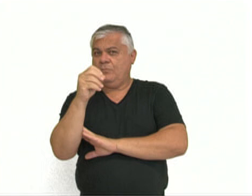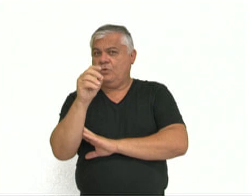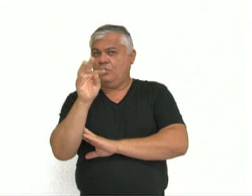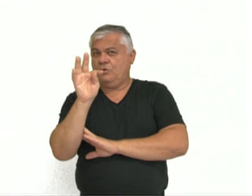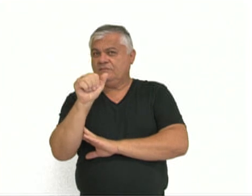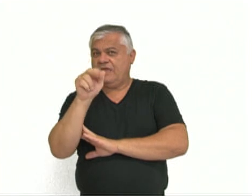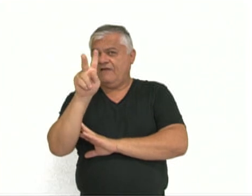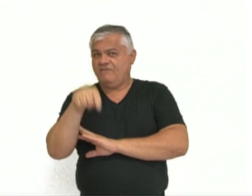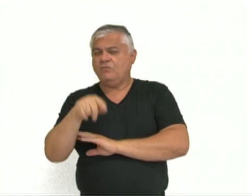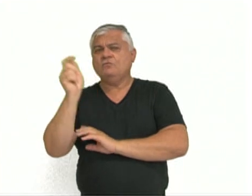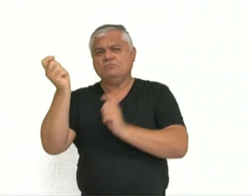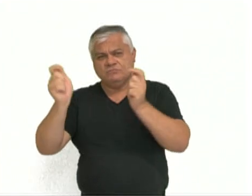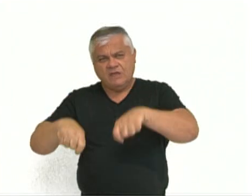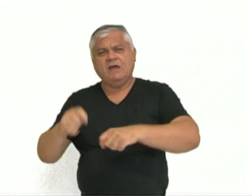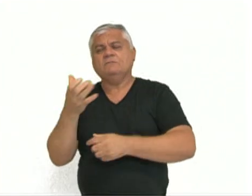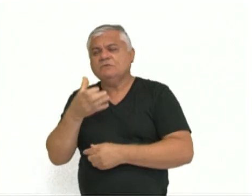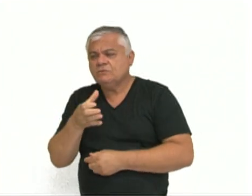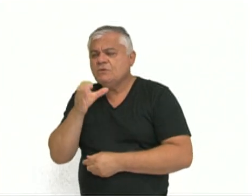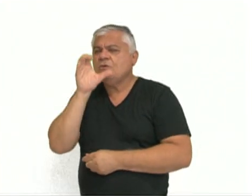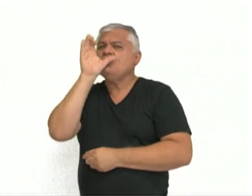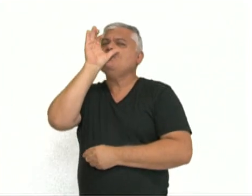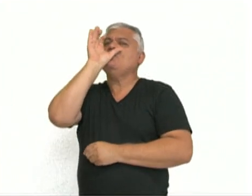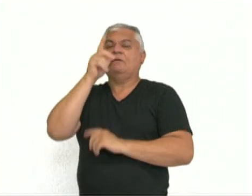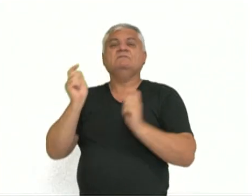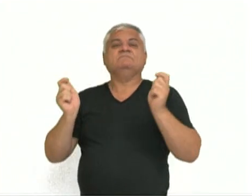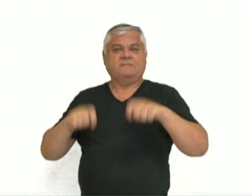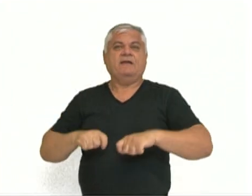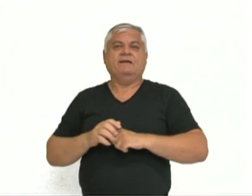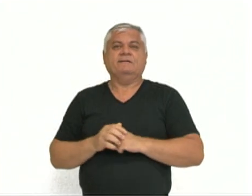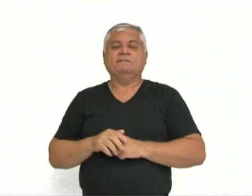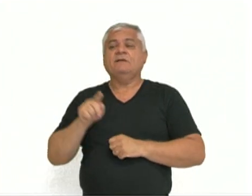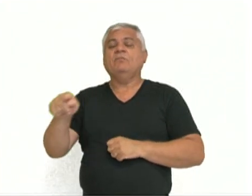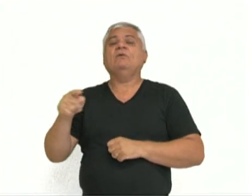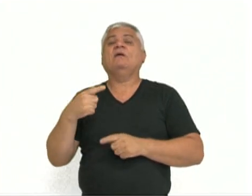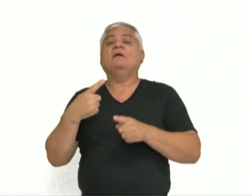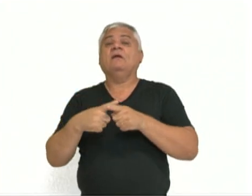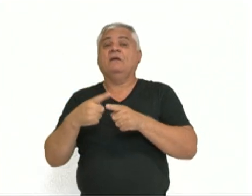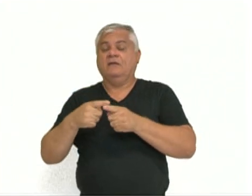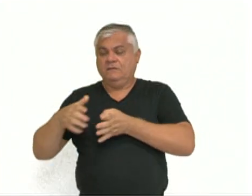a água própria para o consumo, ou seja, aquela que chega